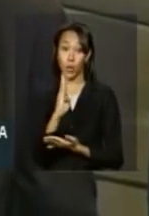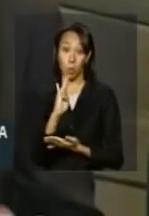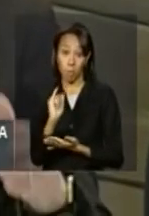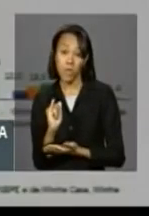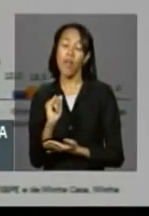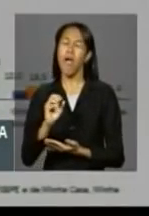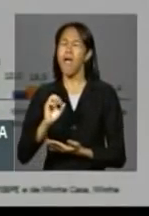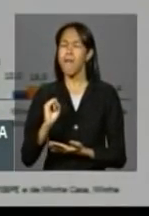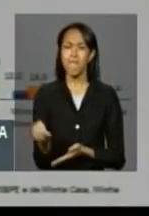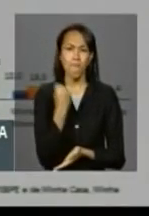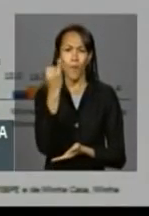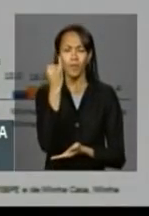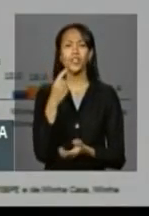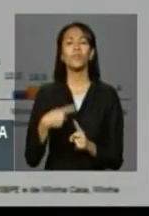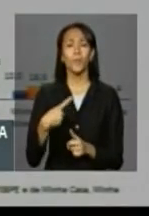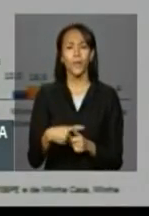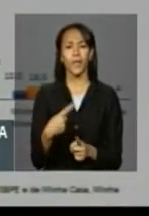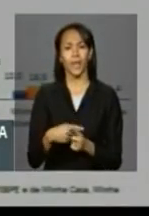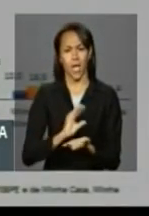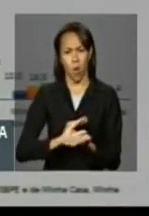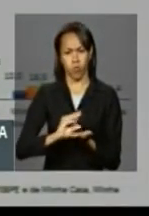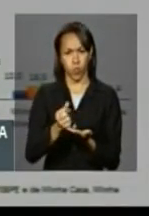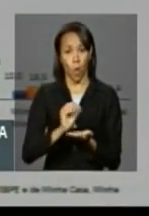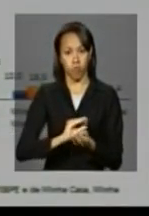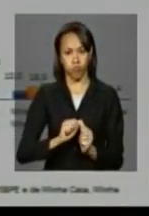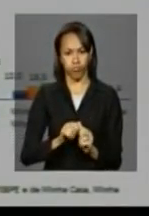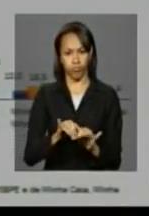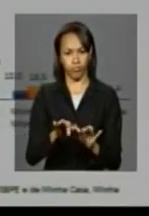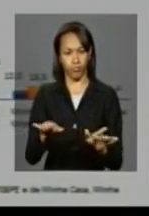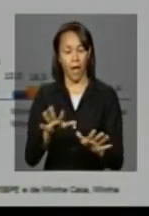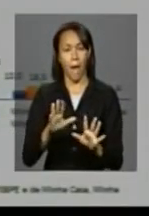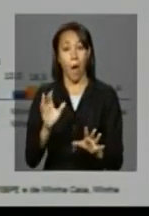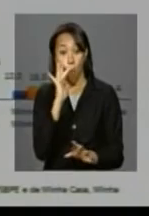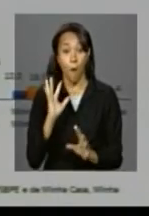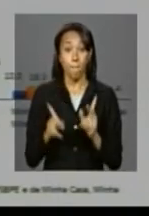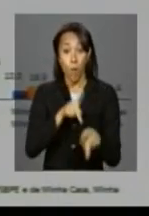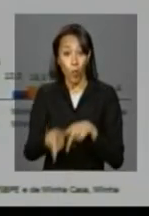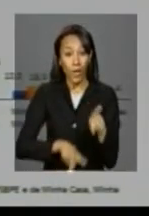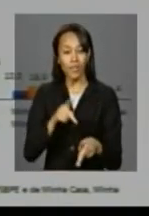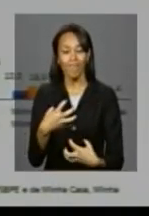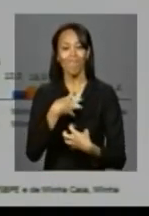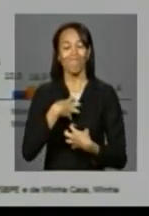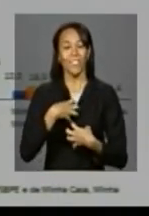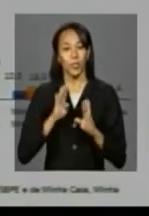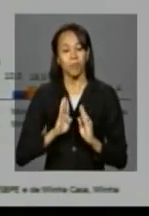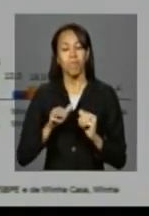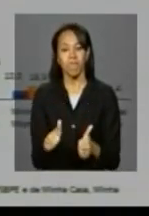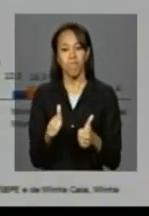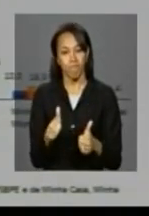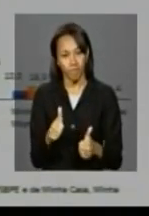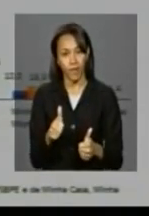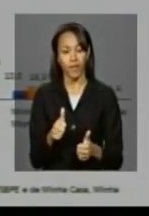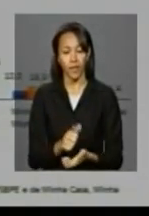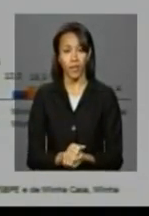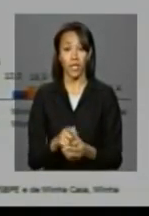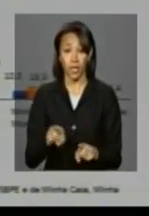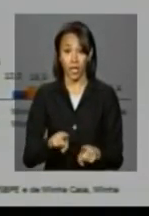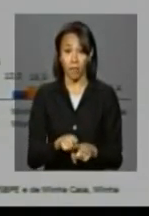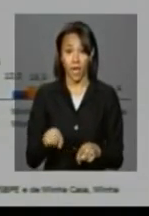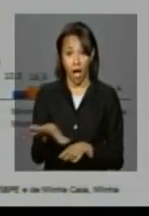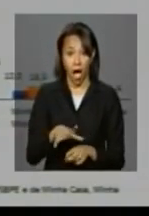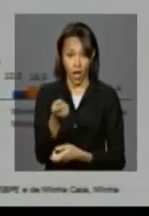fundamentais, porque levam benefícios à população, porque melhoram as condições para que a nossa... que o setor